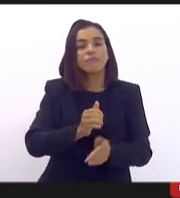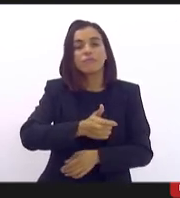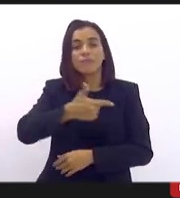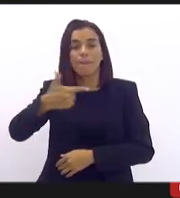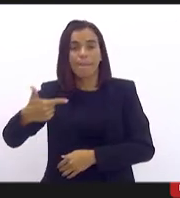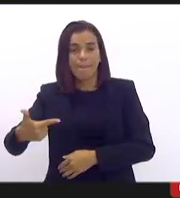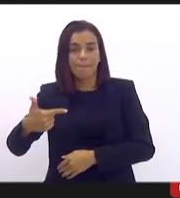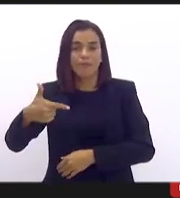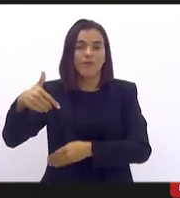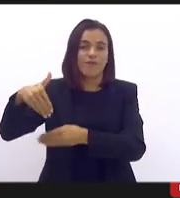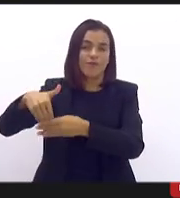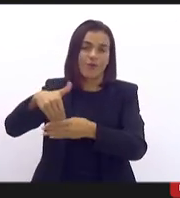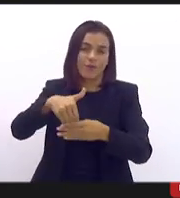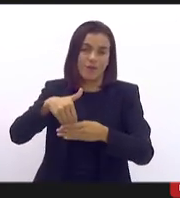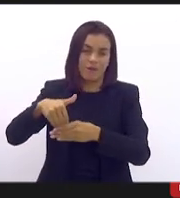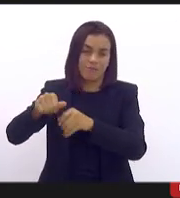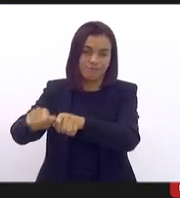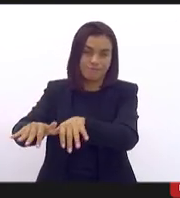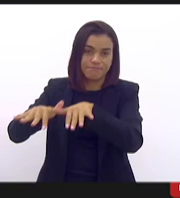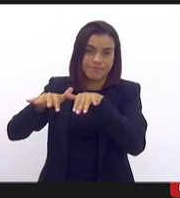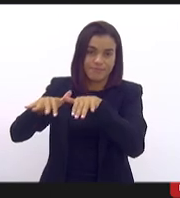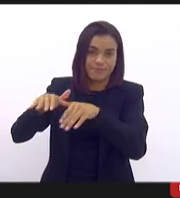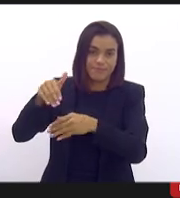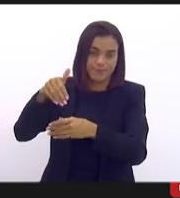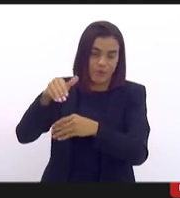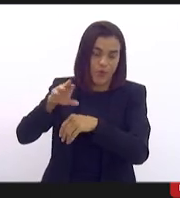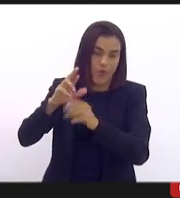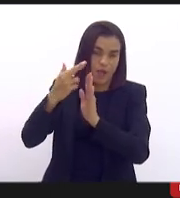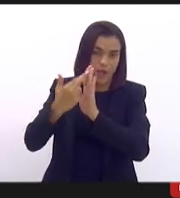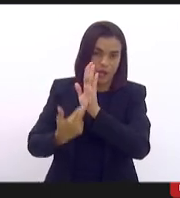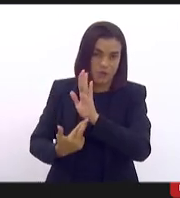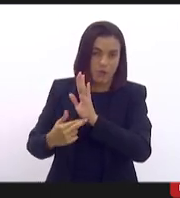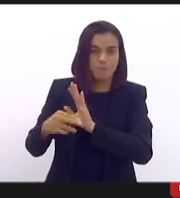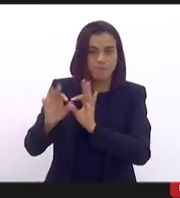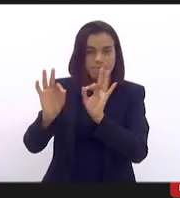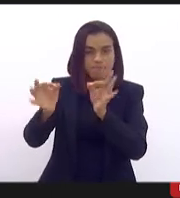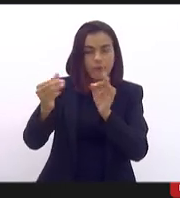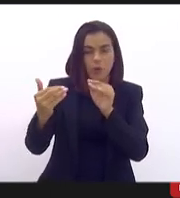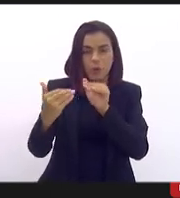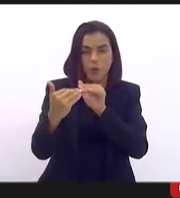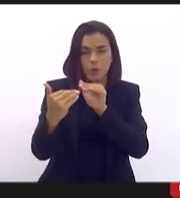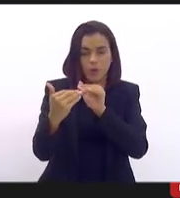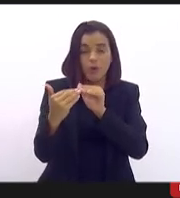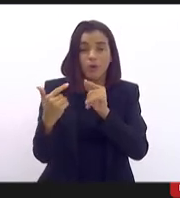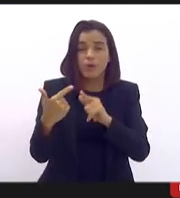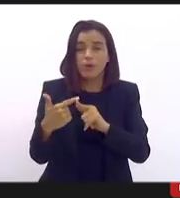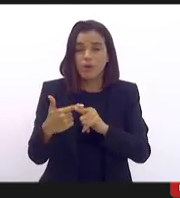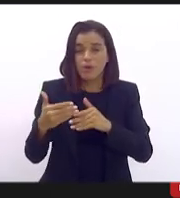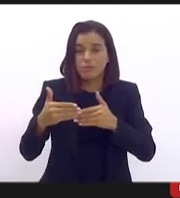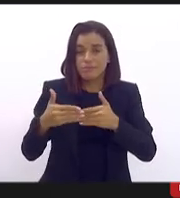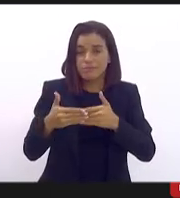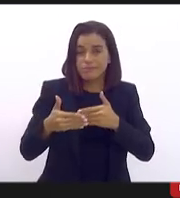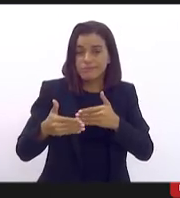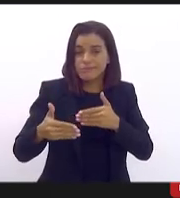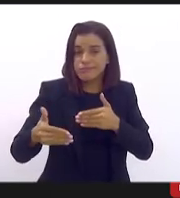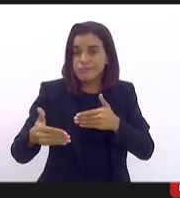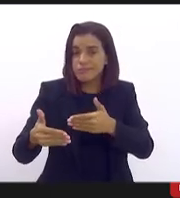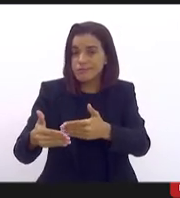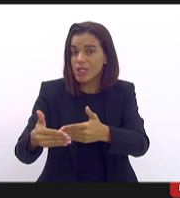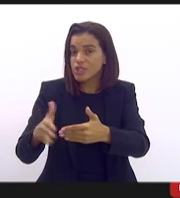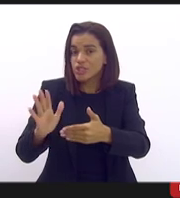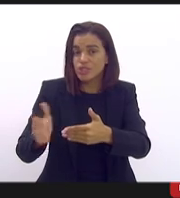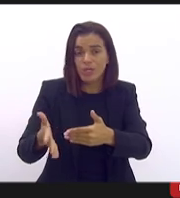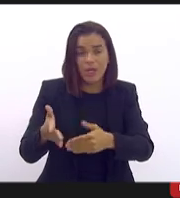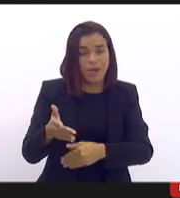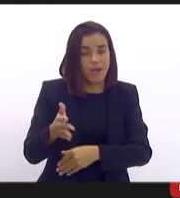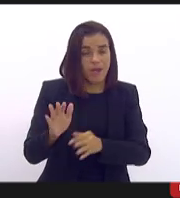o relatório. A preocupação de Vossa Excelência é pertinente, porque está se aproximando agora o final do